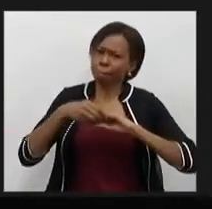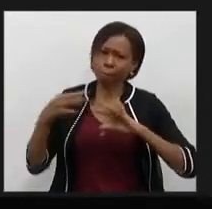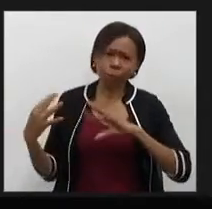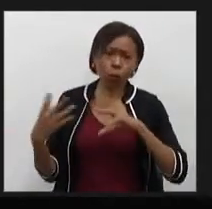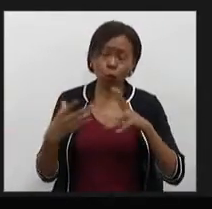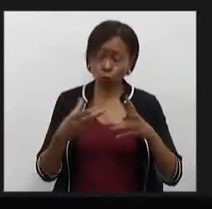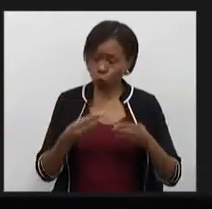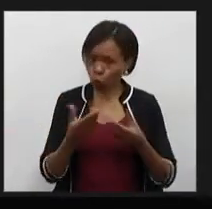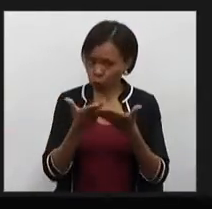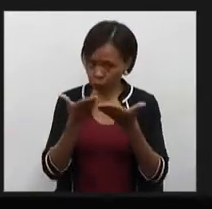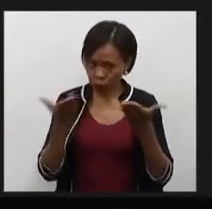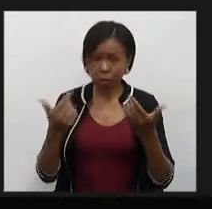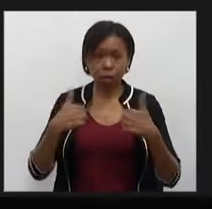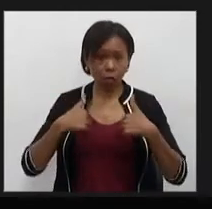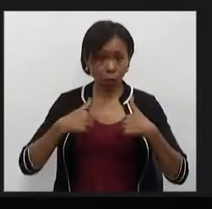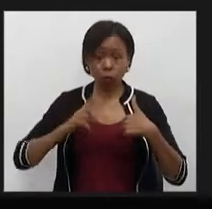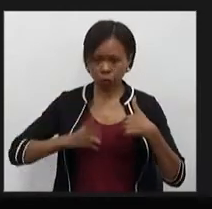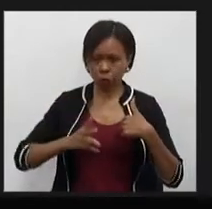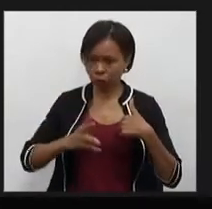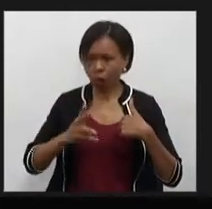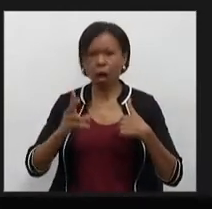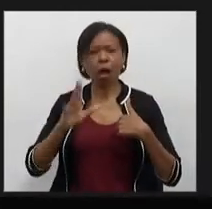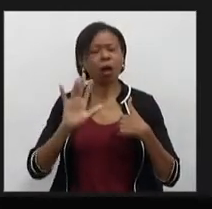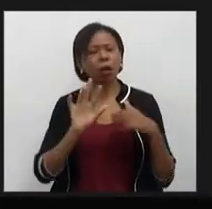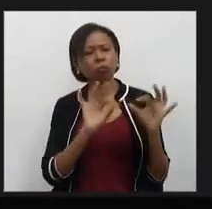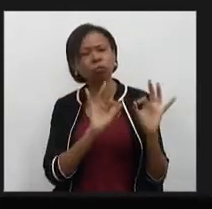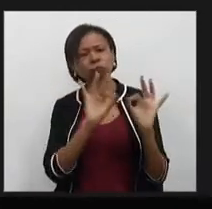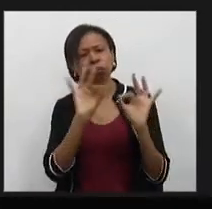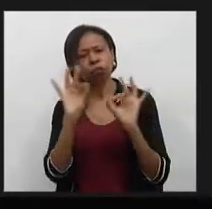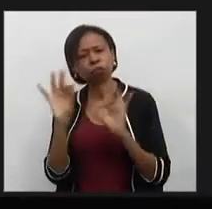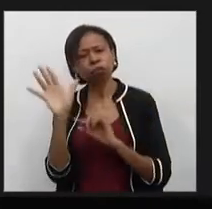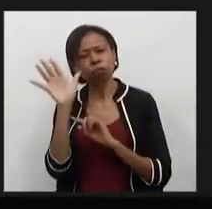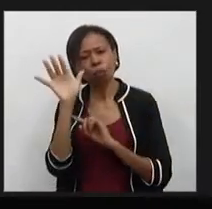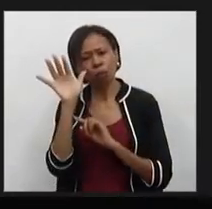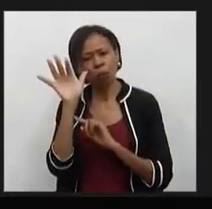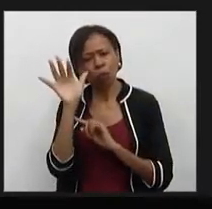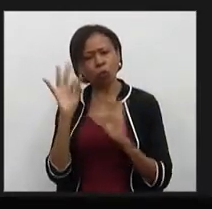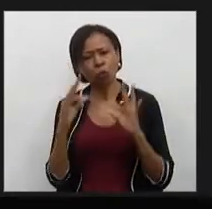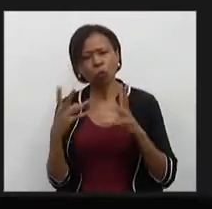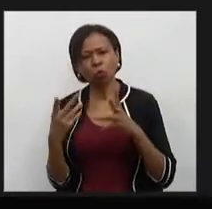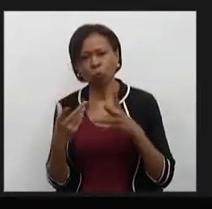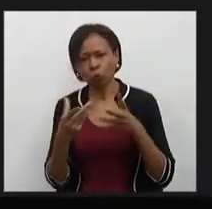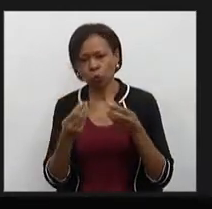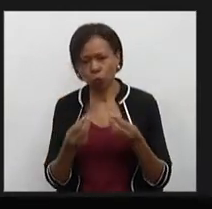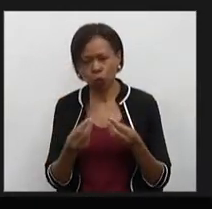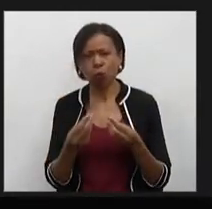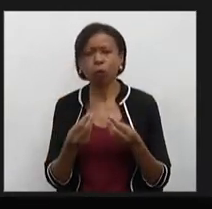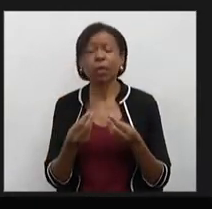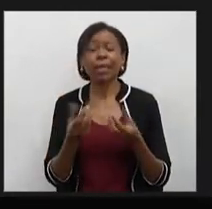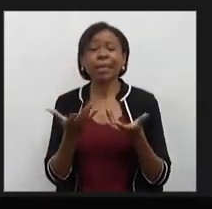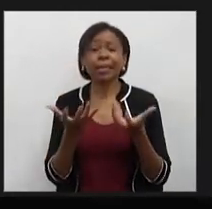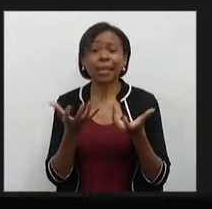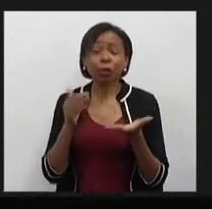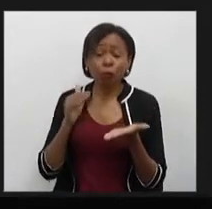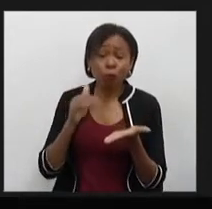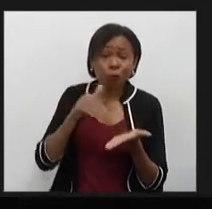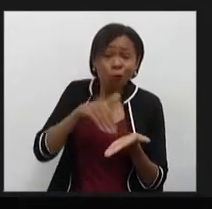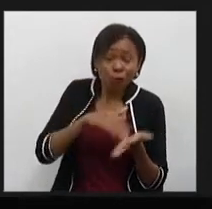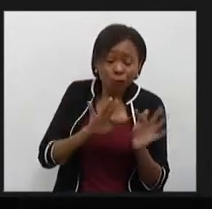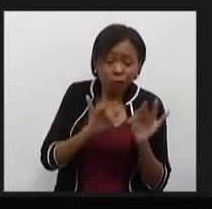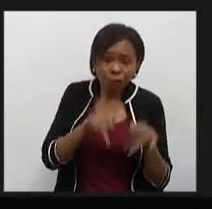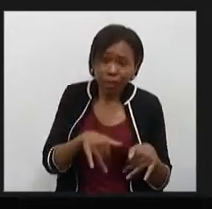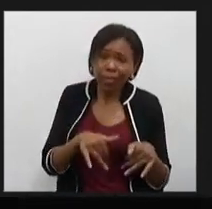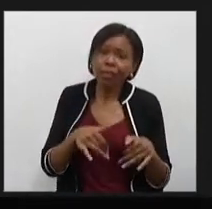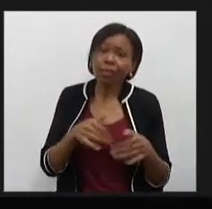permanecerei aqui na audiência escutando todos os convidados e quero muito que ao final a gente possa realmente colaborar com o Estado para